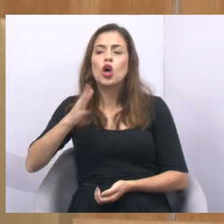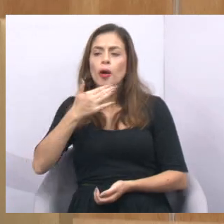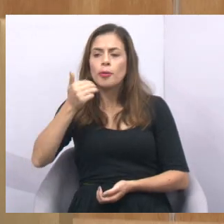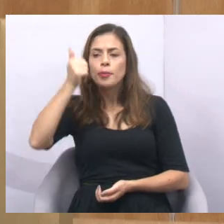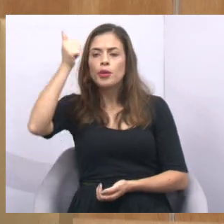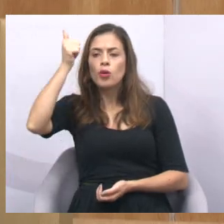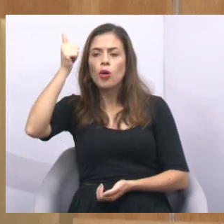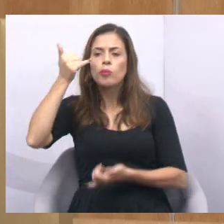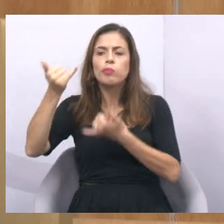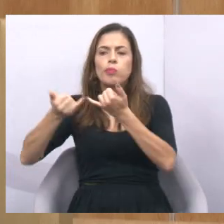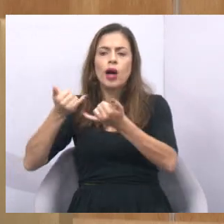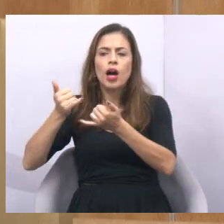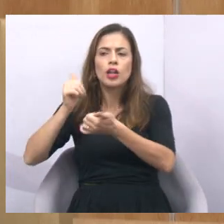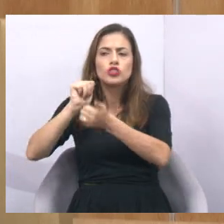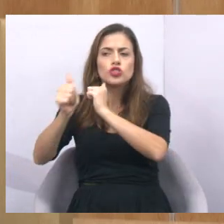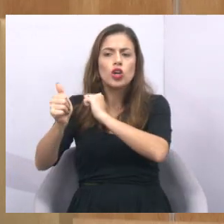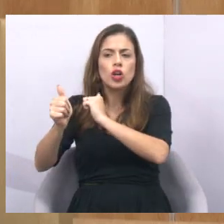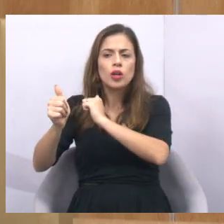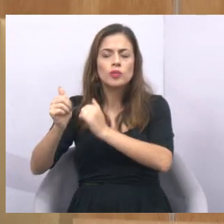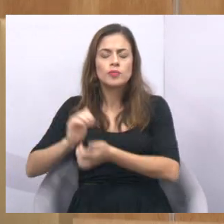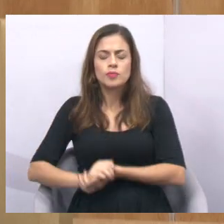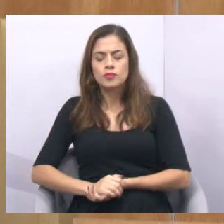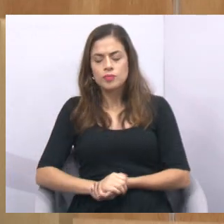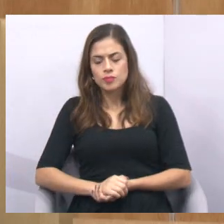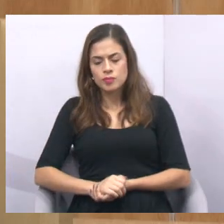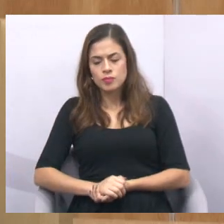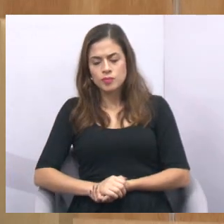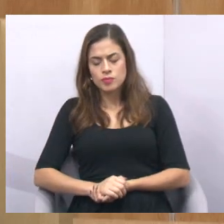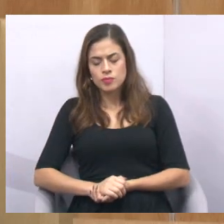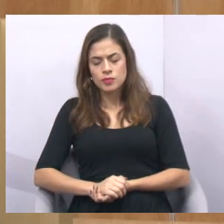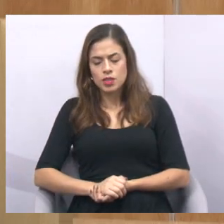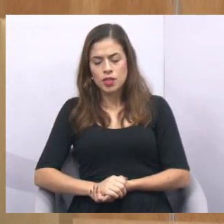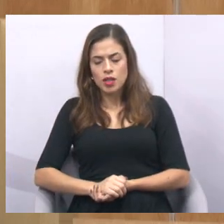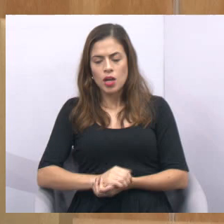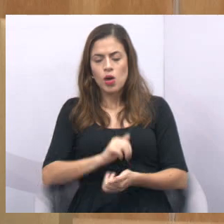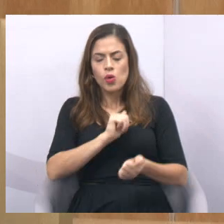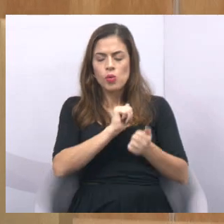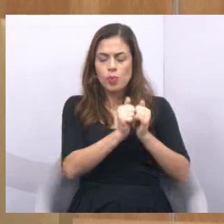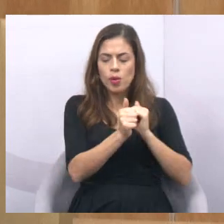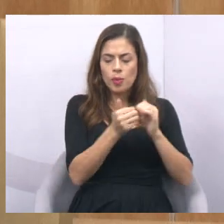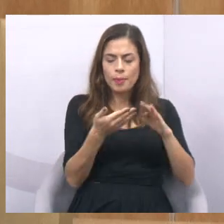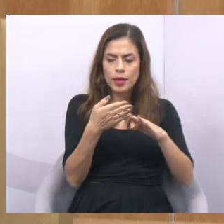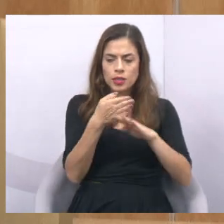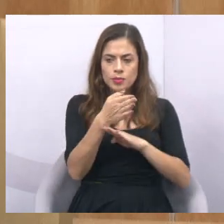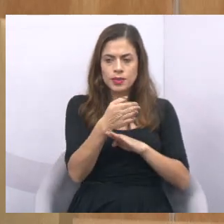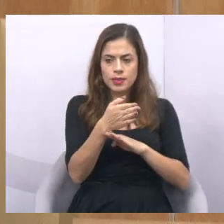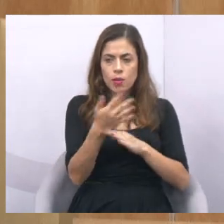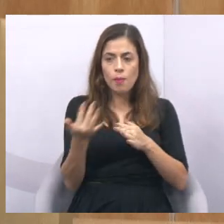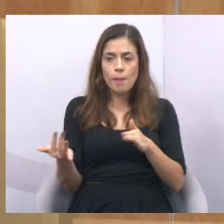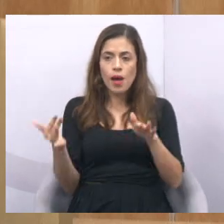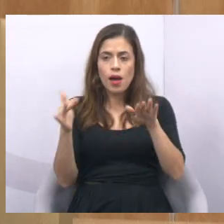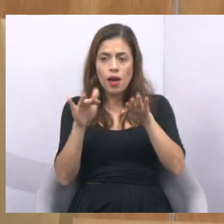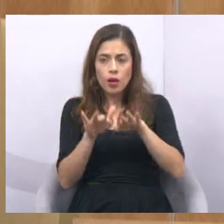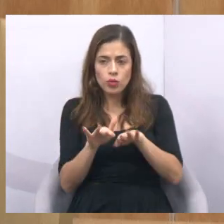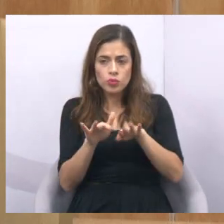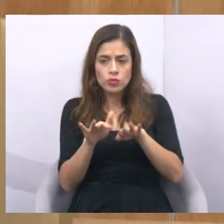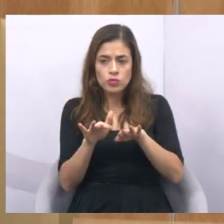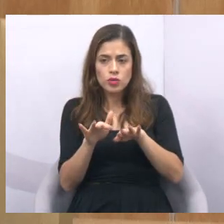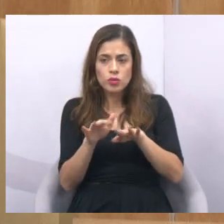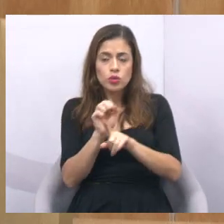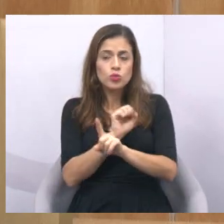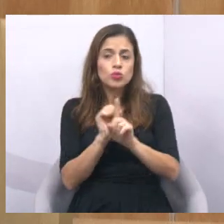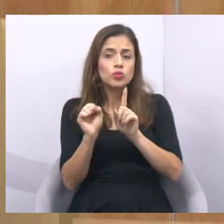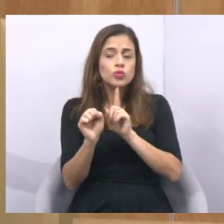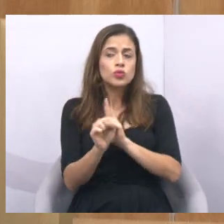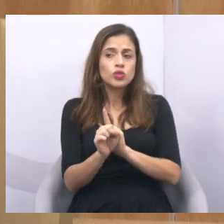melhores. O esporte de participação, ele tem como ferramenta a inclusão social. É o esporte para todos. É o esporte